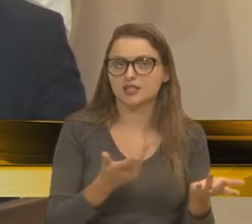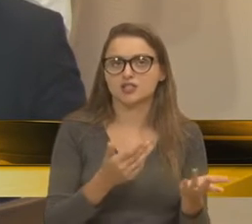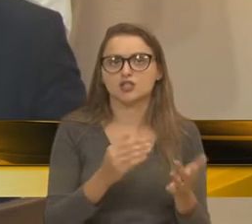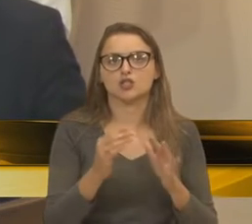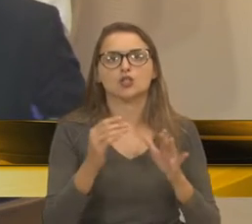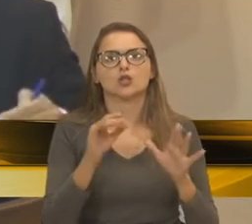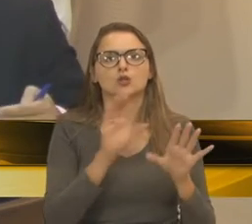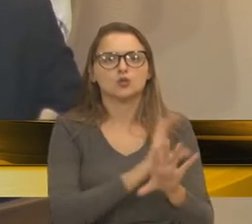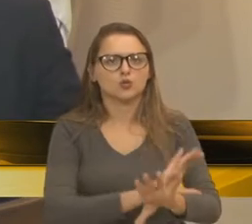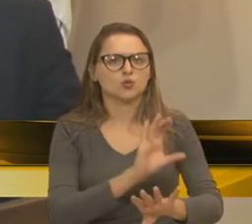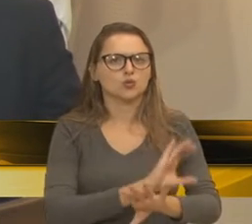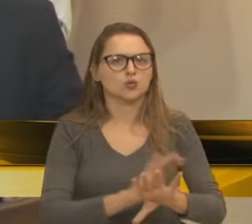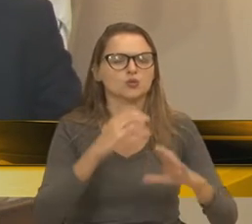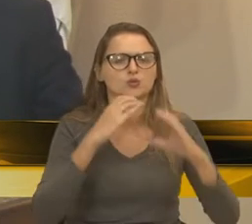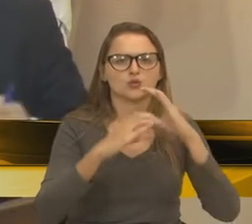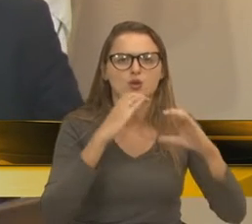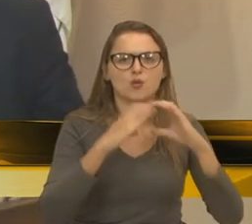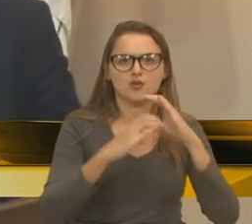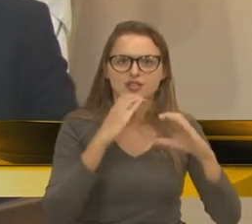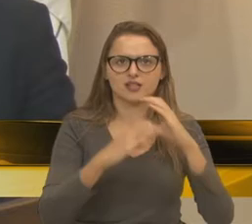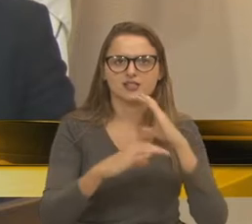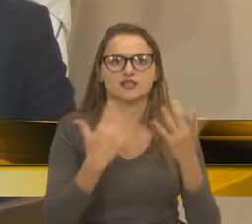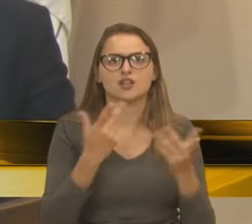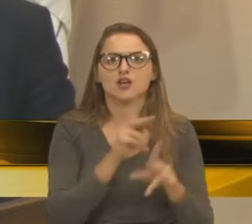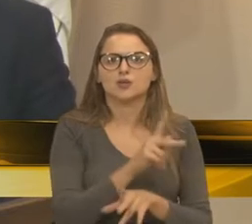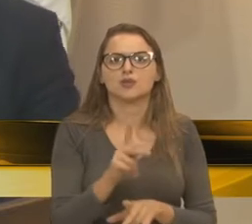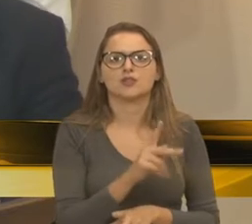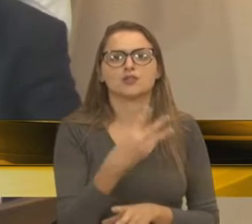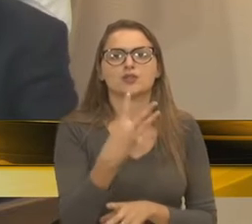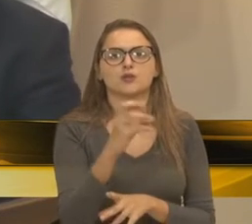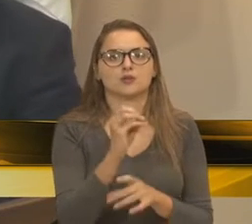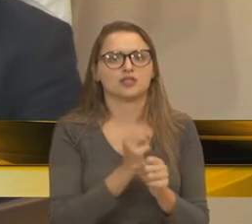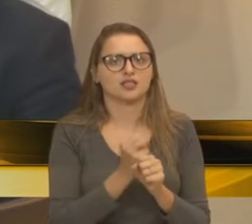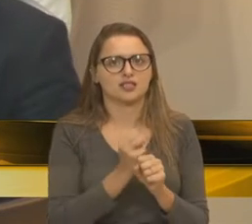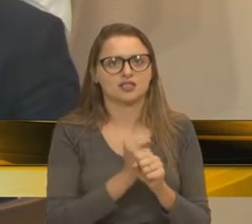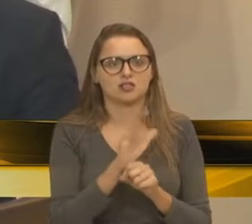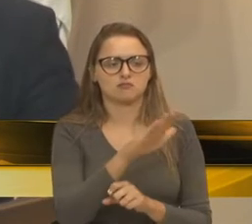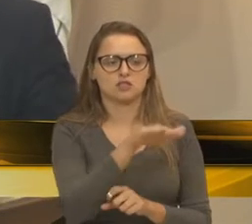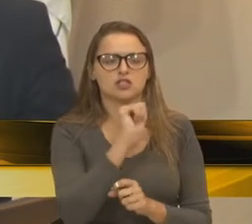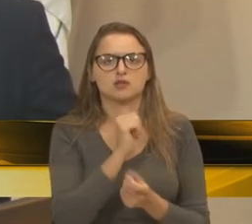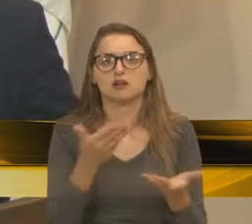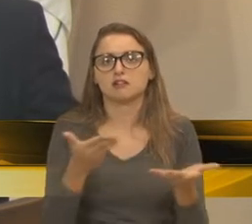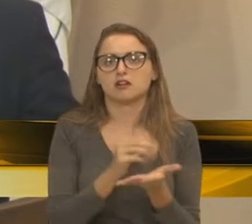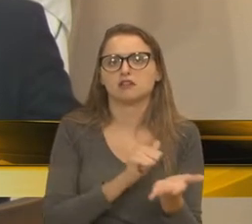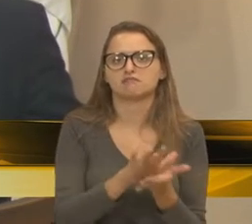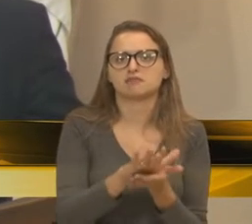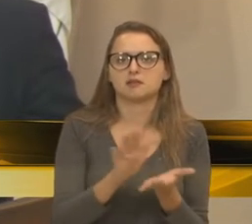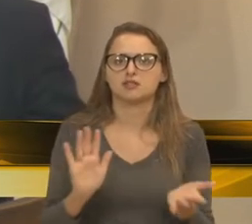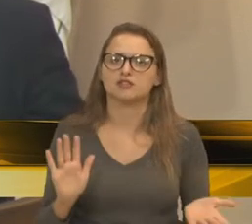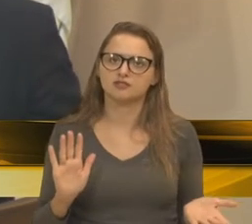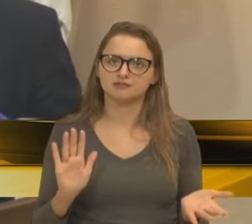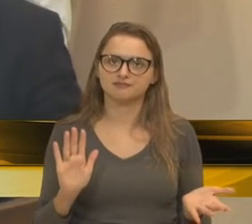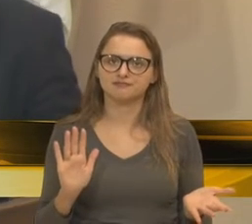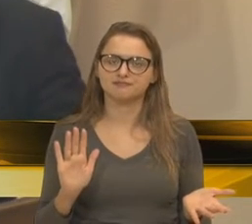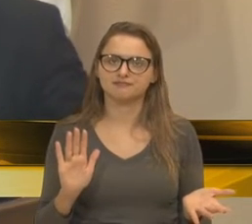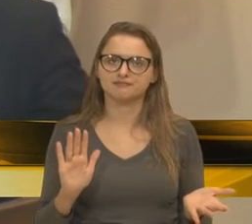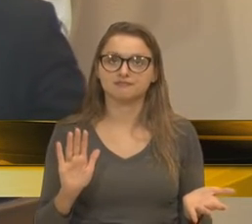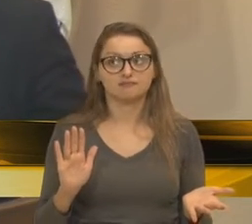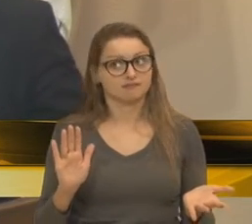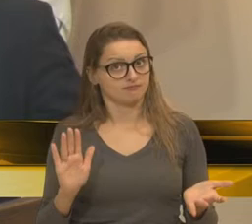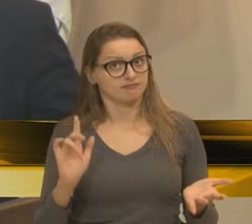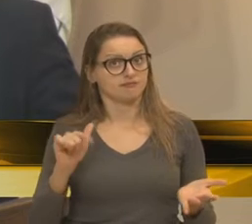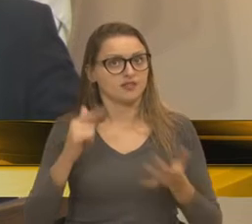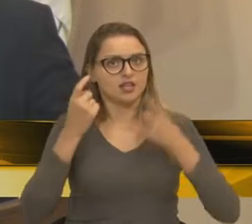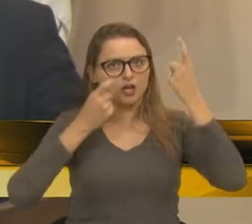de comunicação, demitiram professores com 30 anos de trabalho, simplesmente chamaram, está na rua. E a